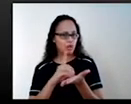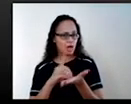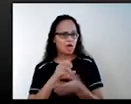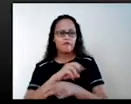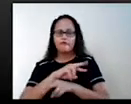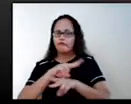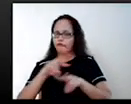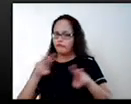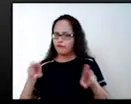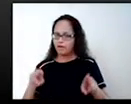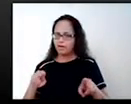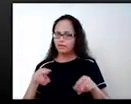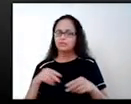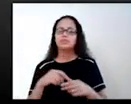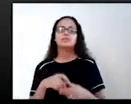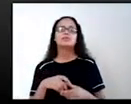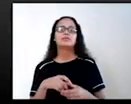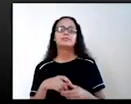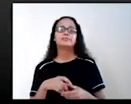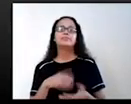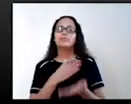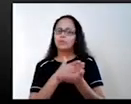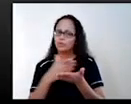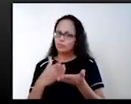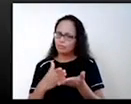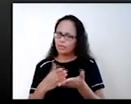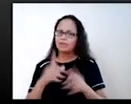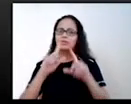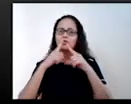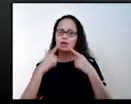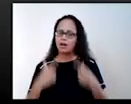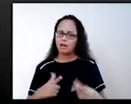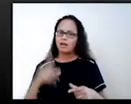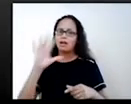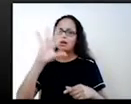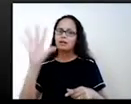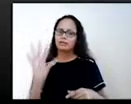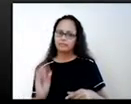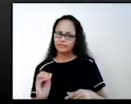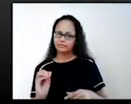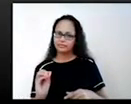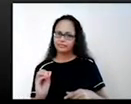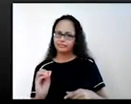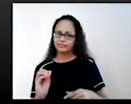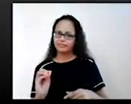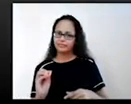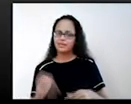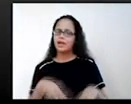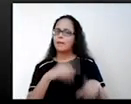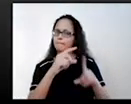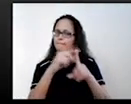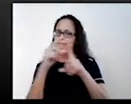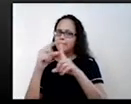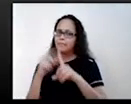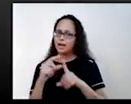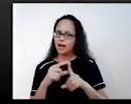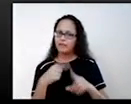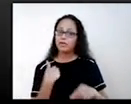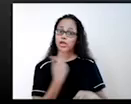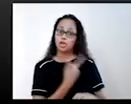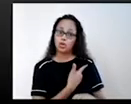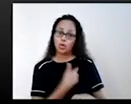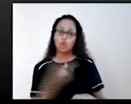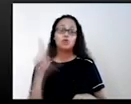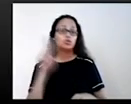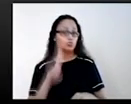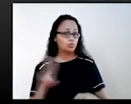dessas palavras são originadas das línguas africanas. Muitas das palavras que nós, né, usamos